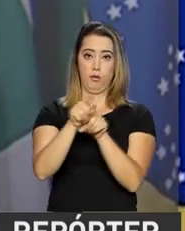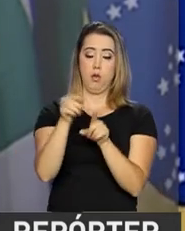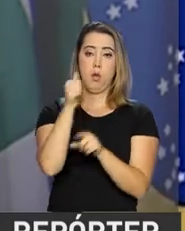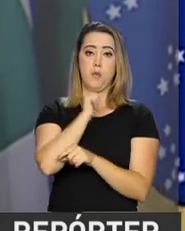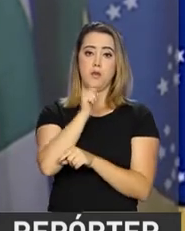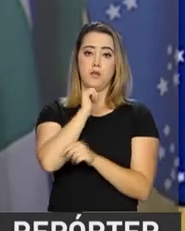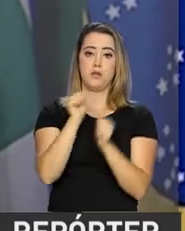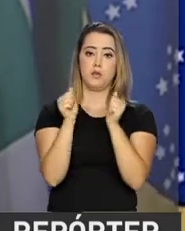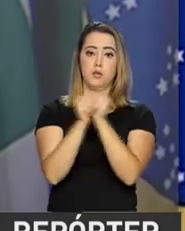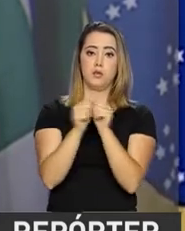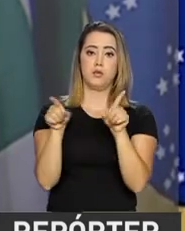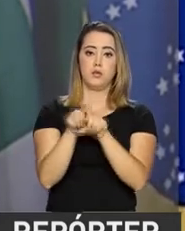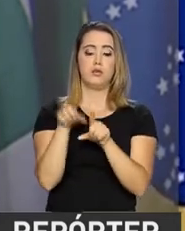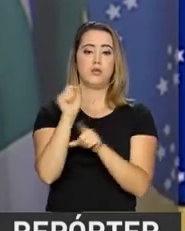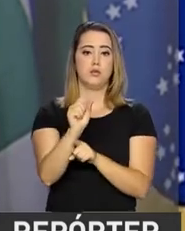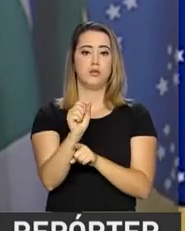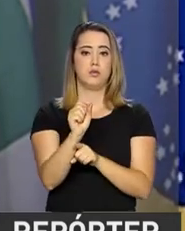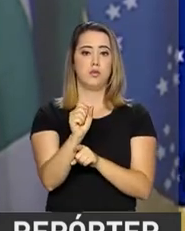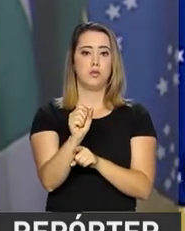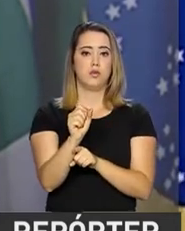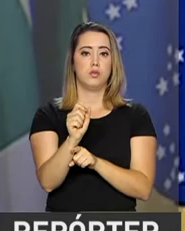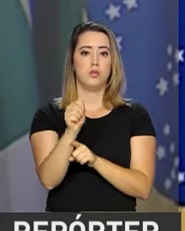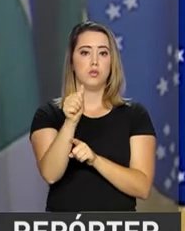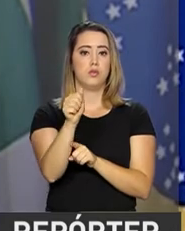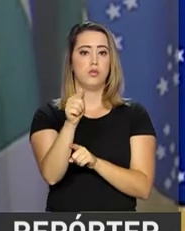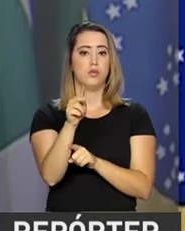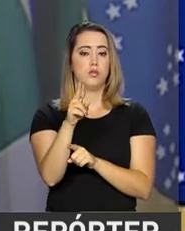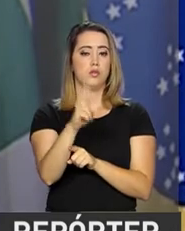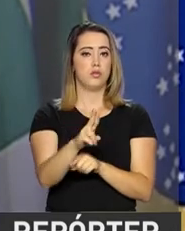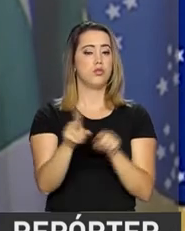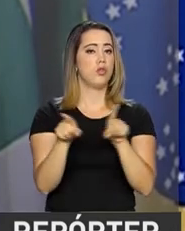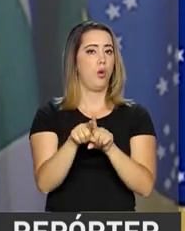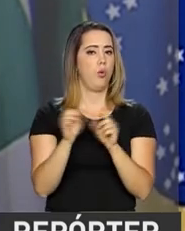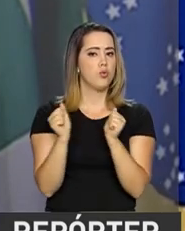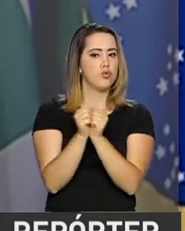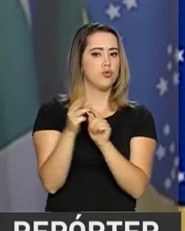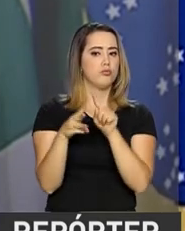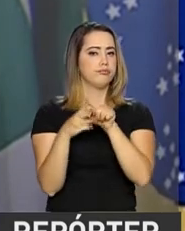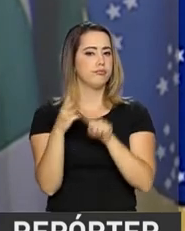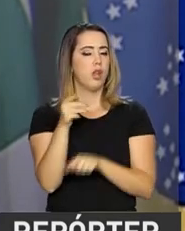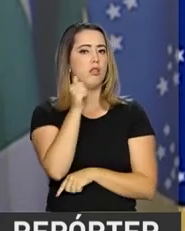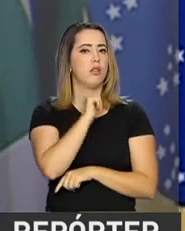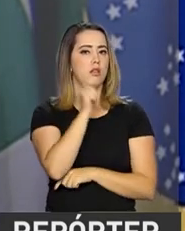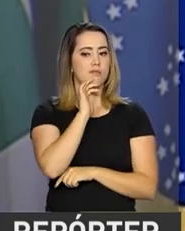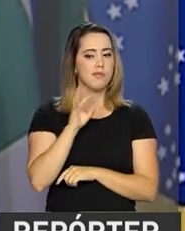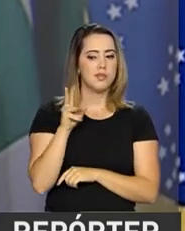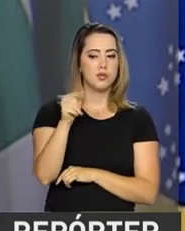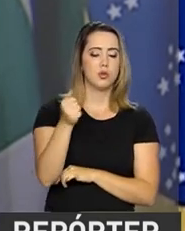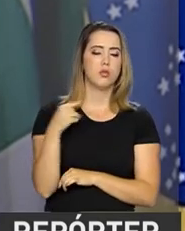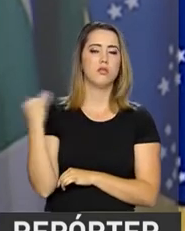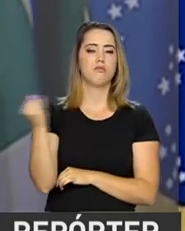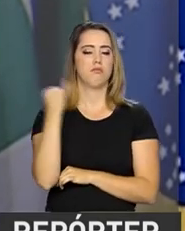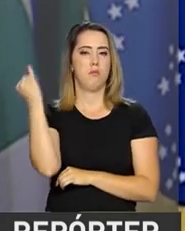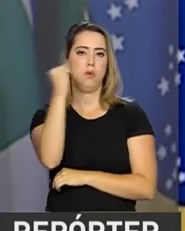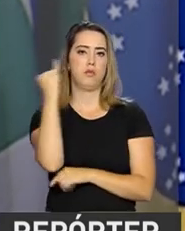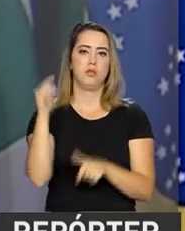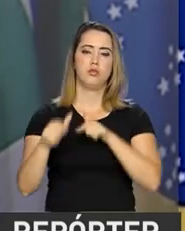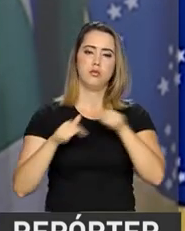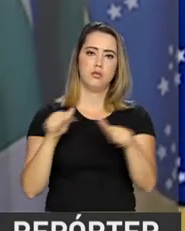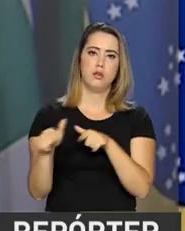ao lado do advogado a advogada é geral da união portanto exército em todas as funções é